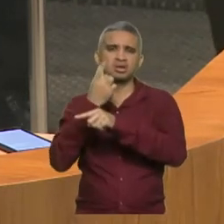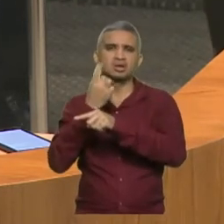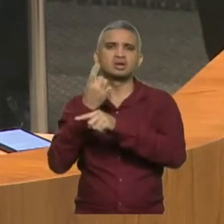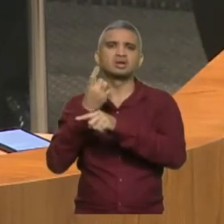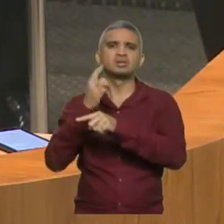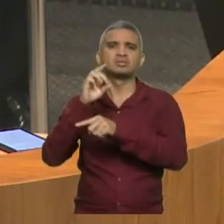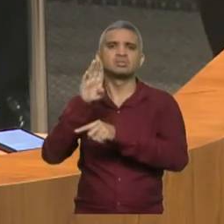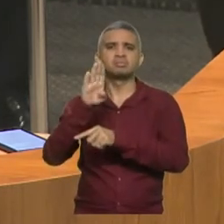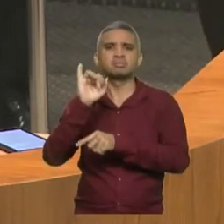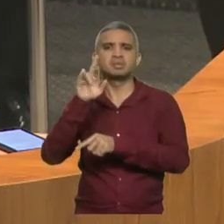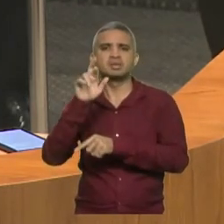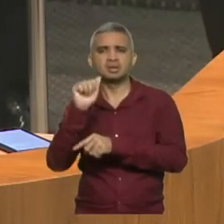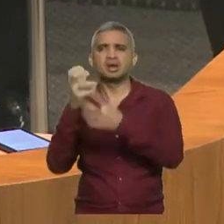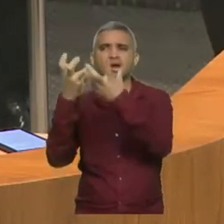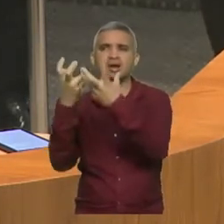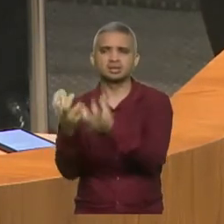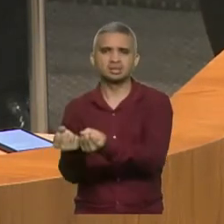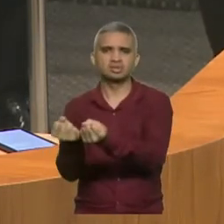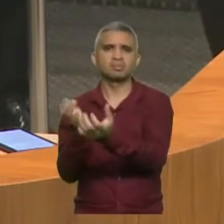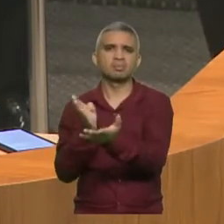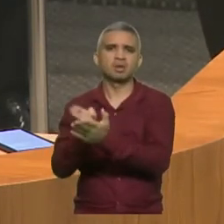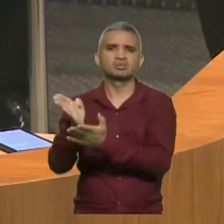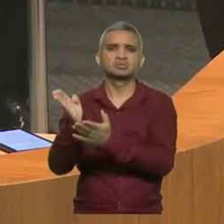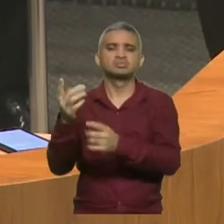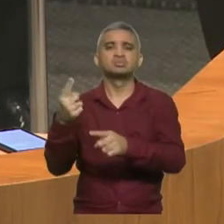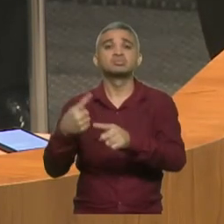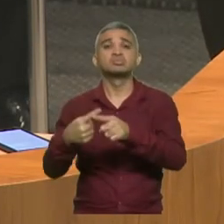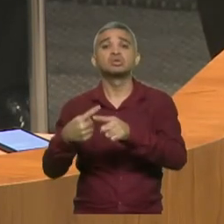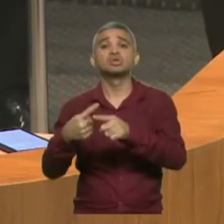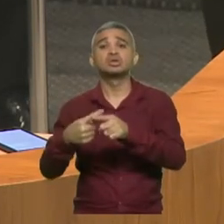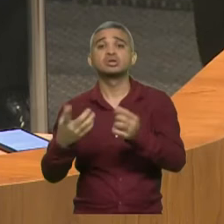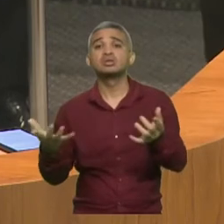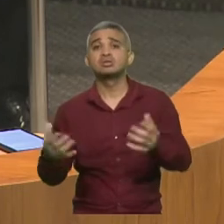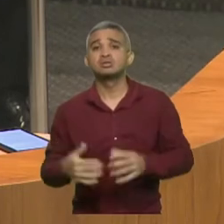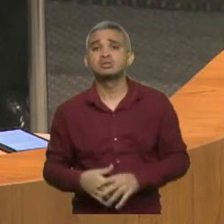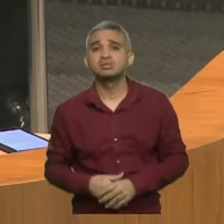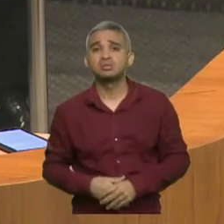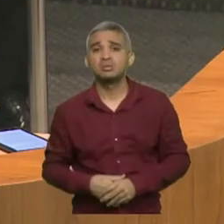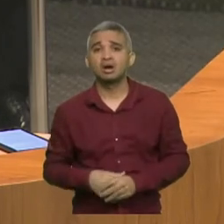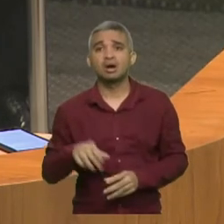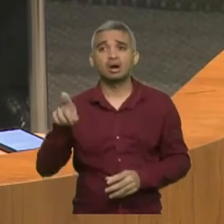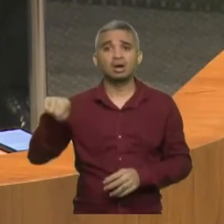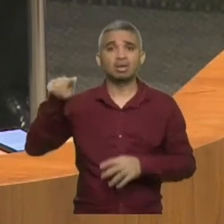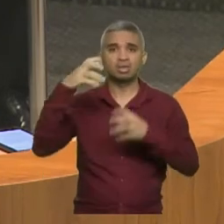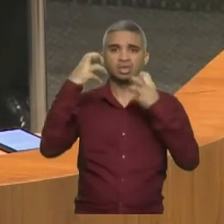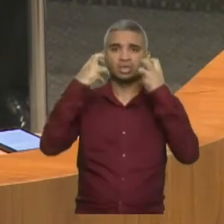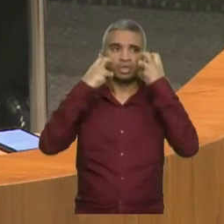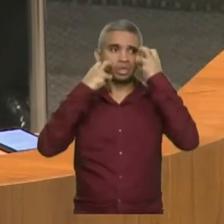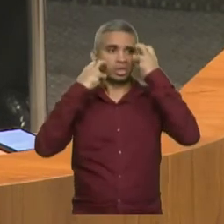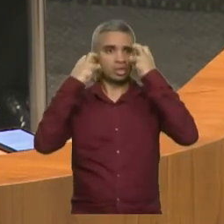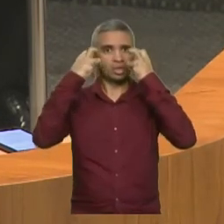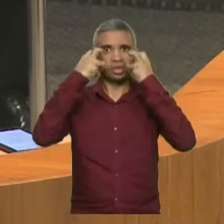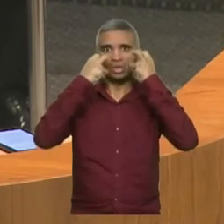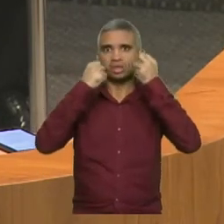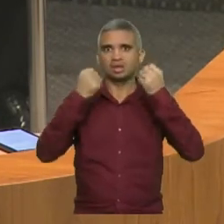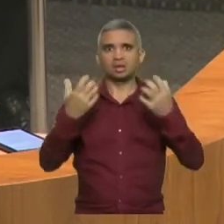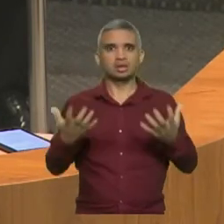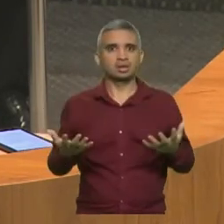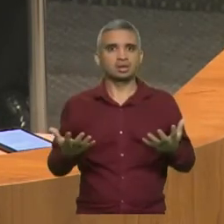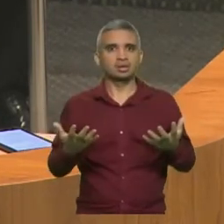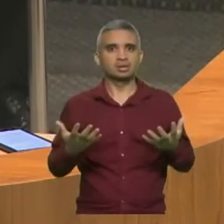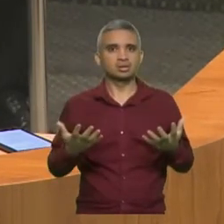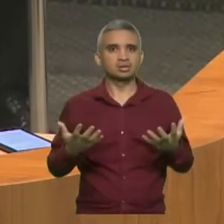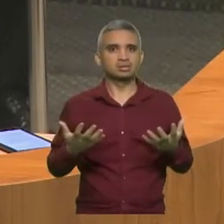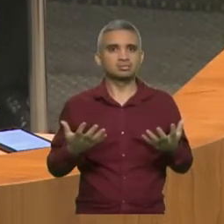Florenço, e também da CCJ, se não me engano, na época presidida pelo deputado Marco Aurélio. E aí foi feito as tratativas,